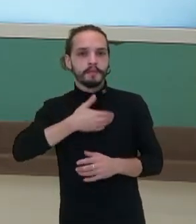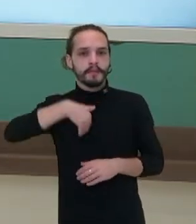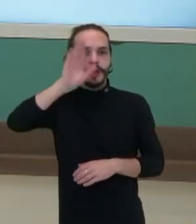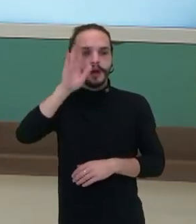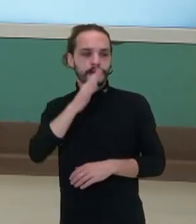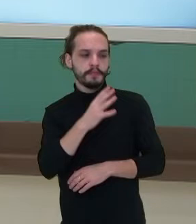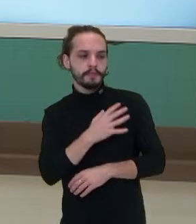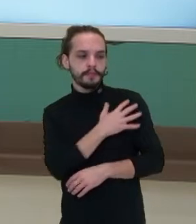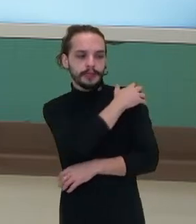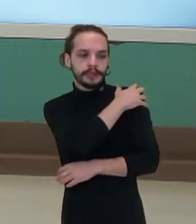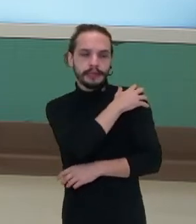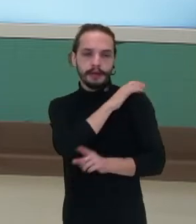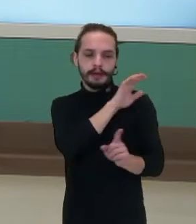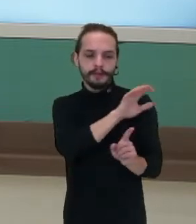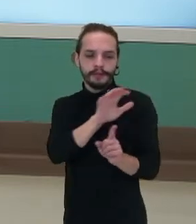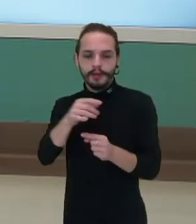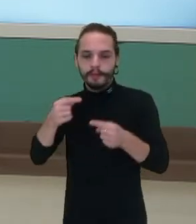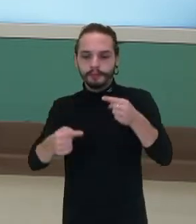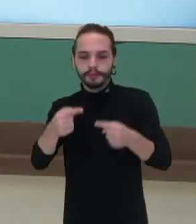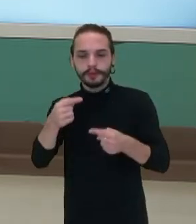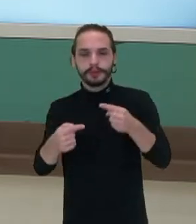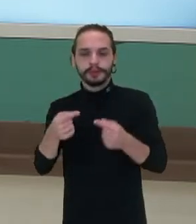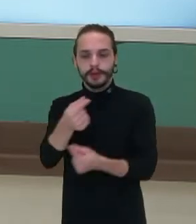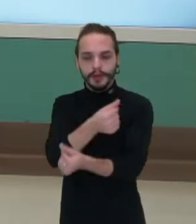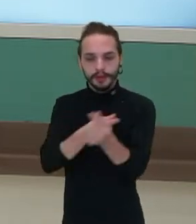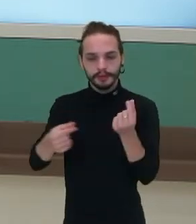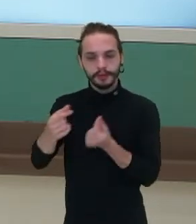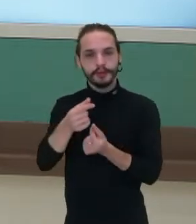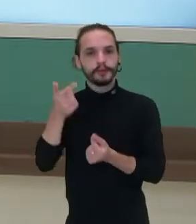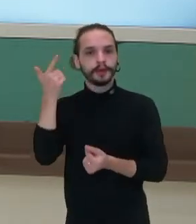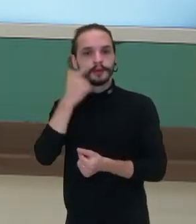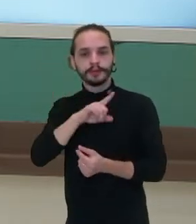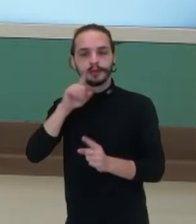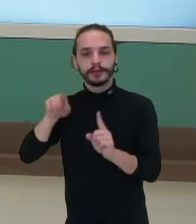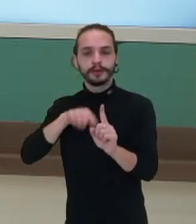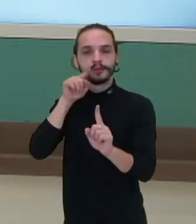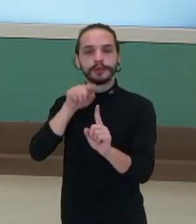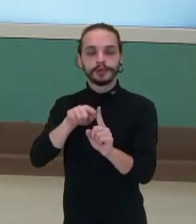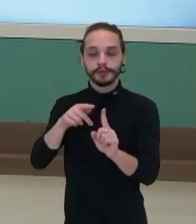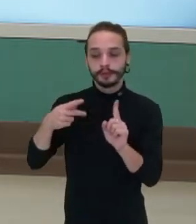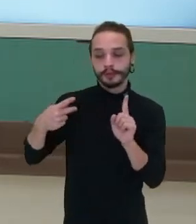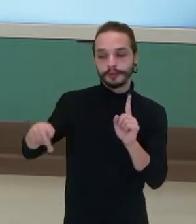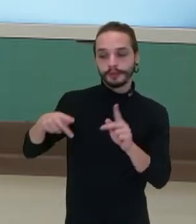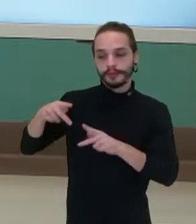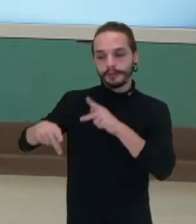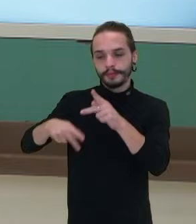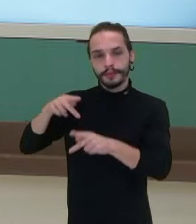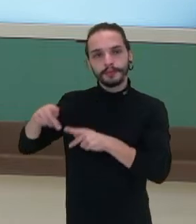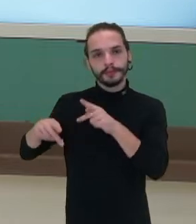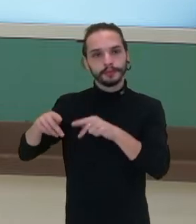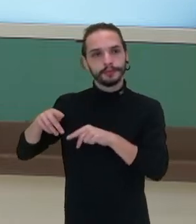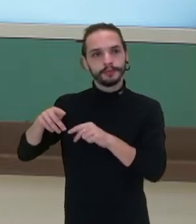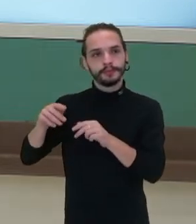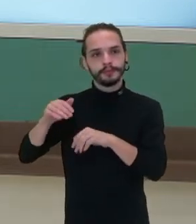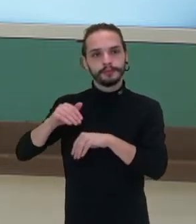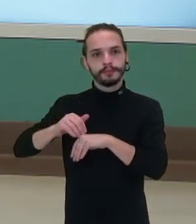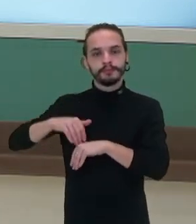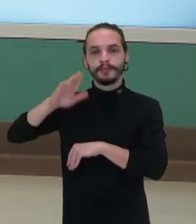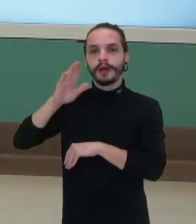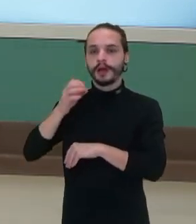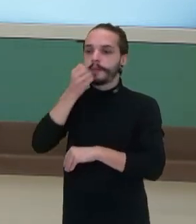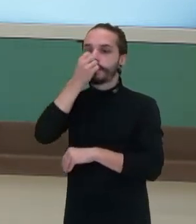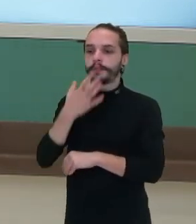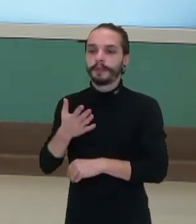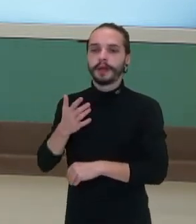e até econômica, alcançar os seus objetivos, né, para que a sua população fique um certo bem-estar,